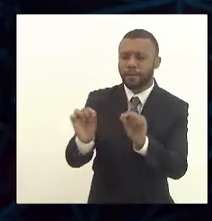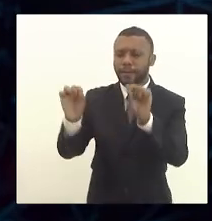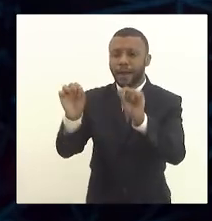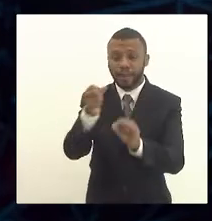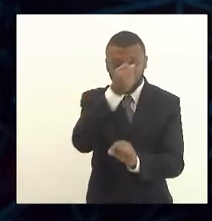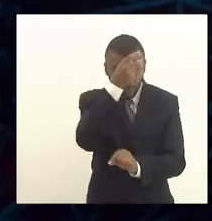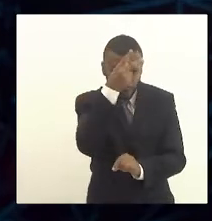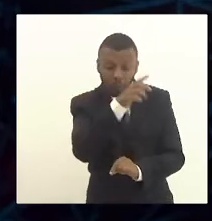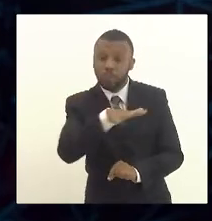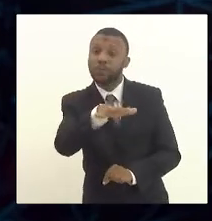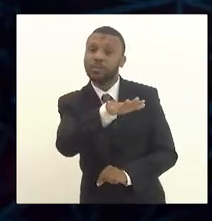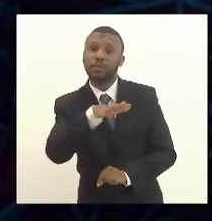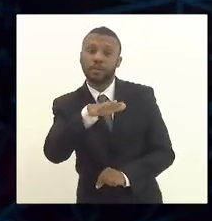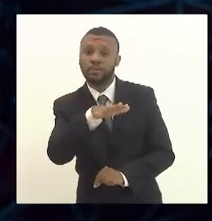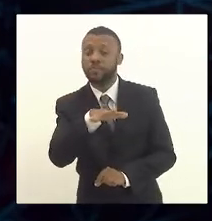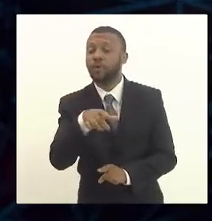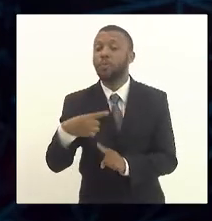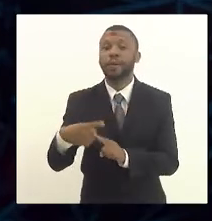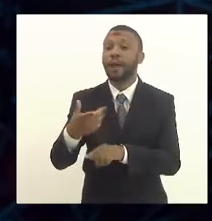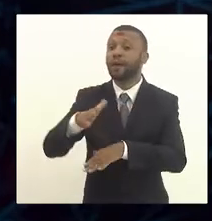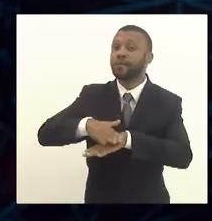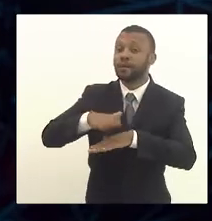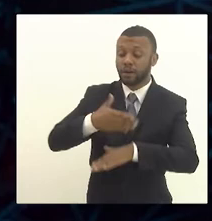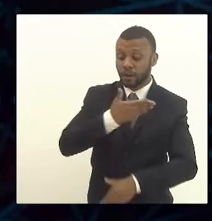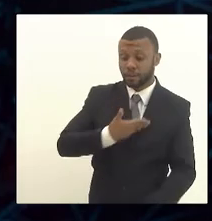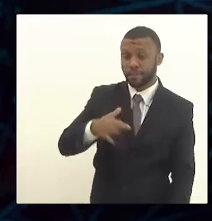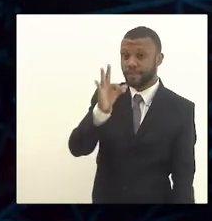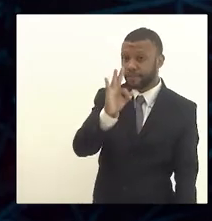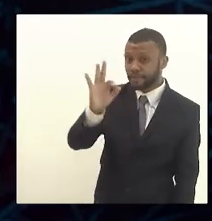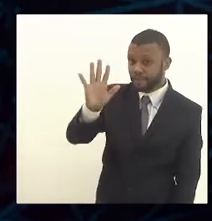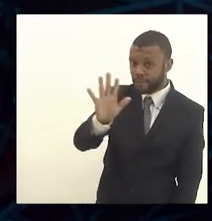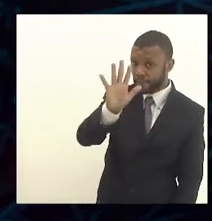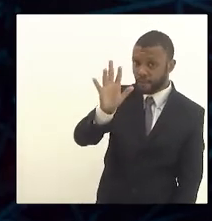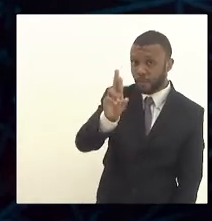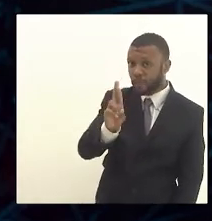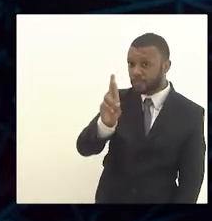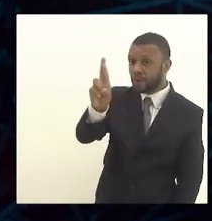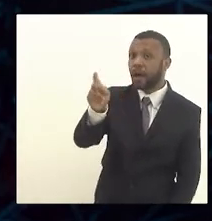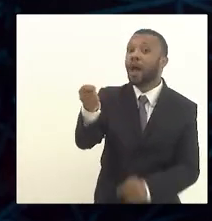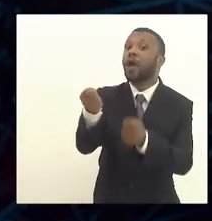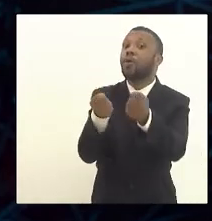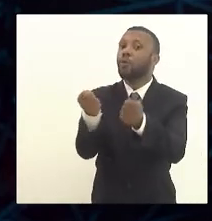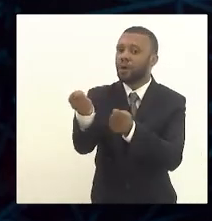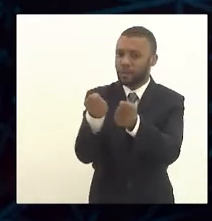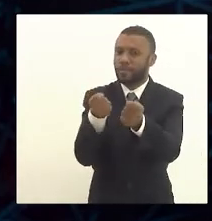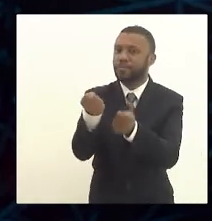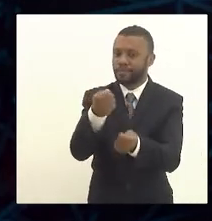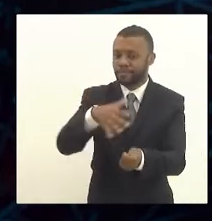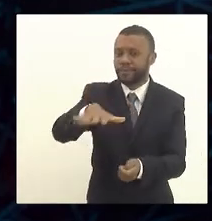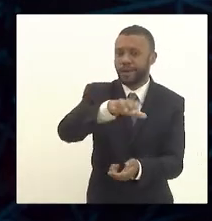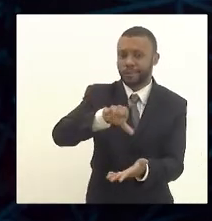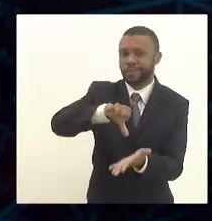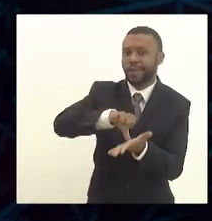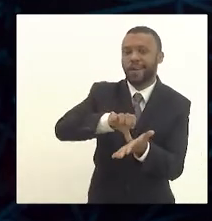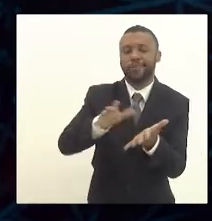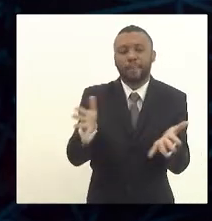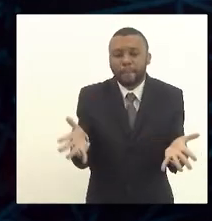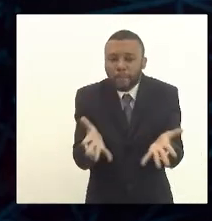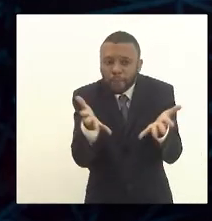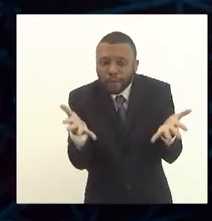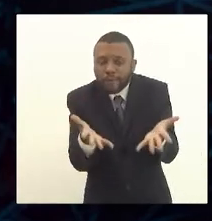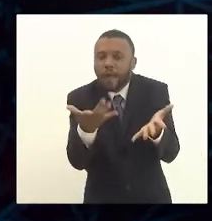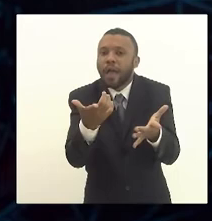porque cabe à União, né, enquanto agente regulador do setor, promover os